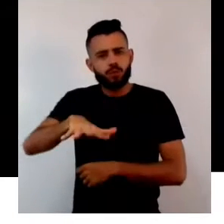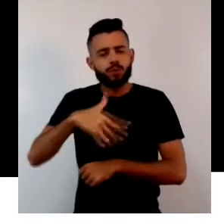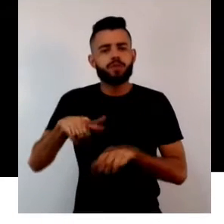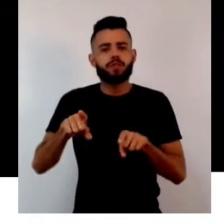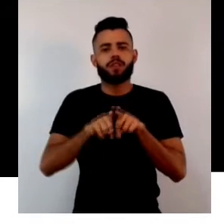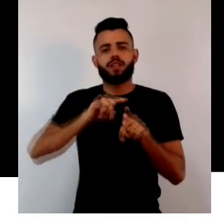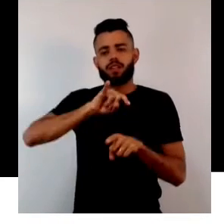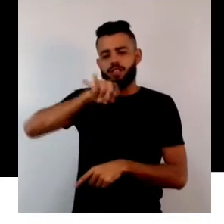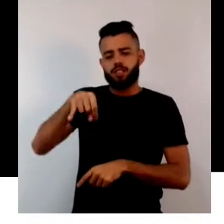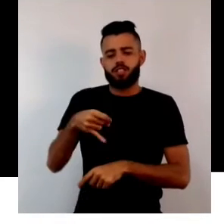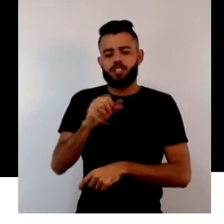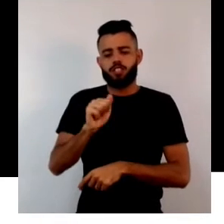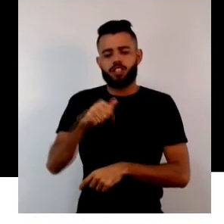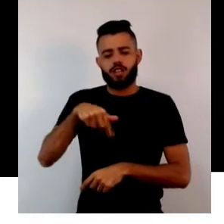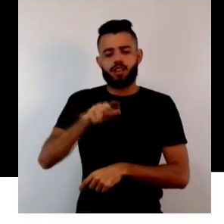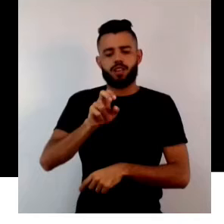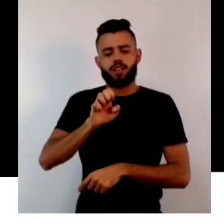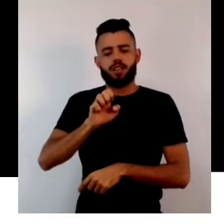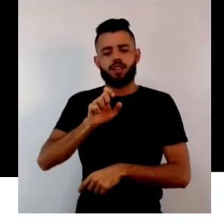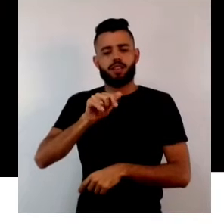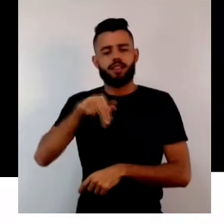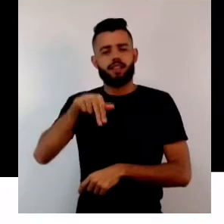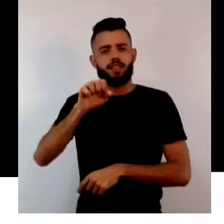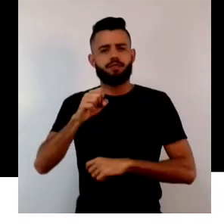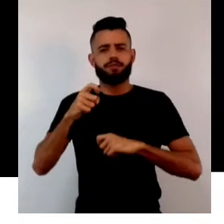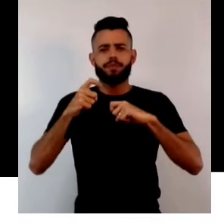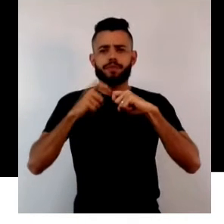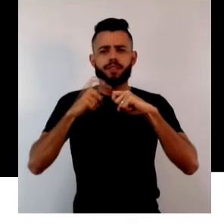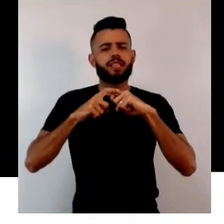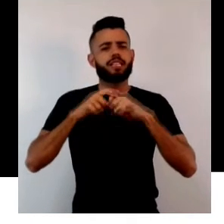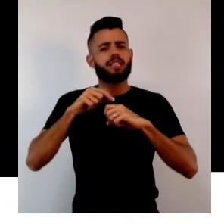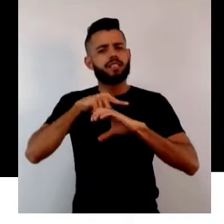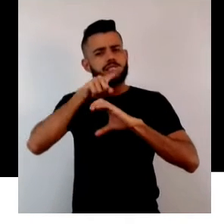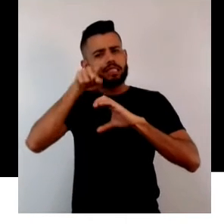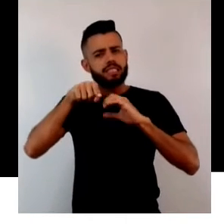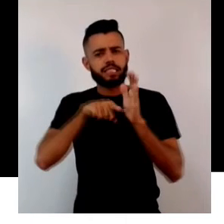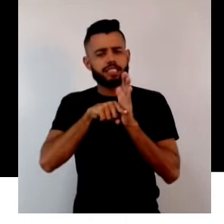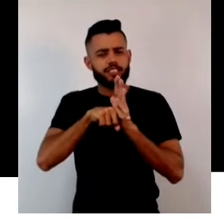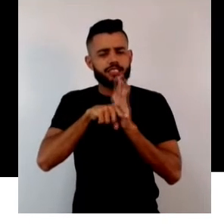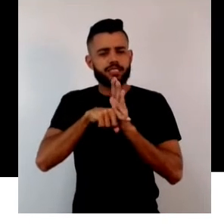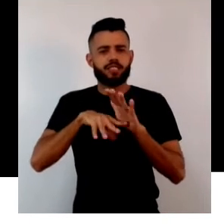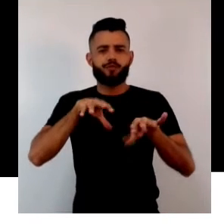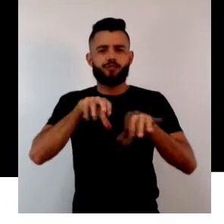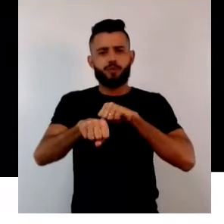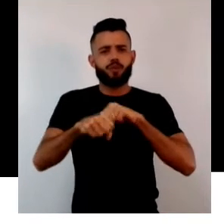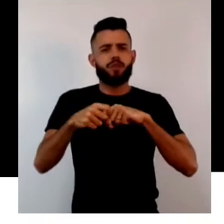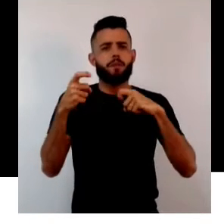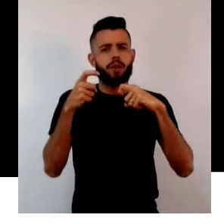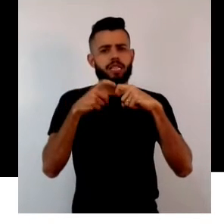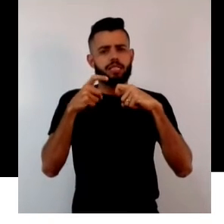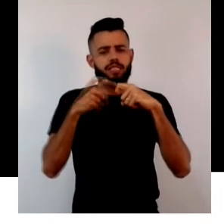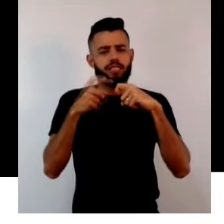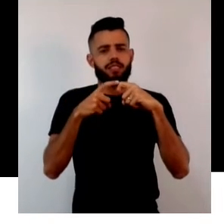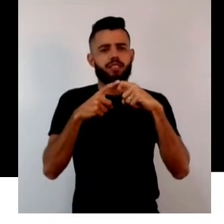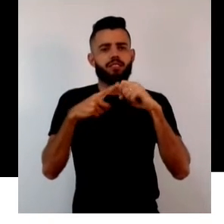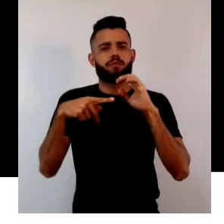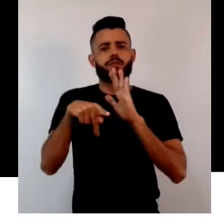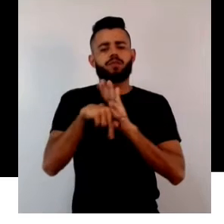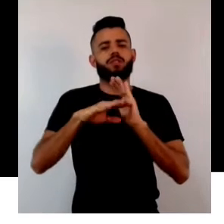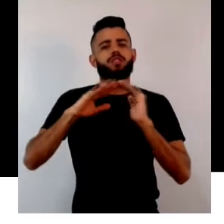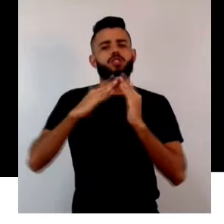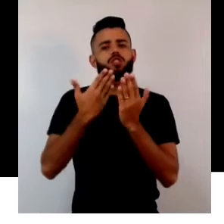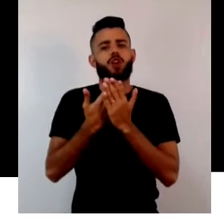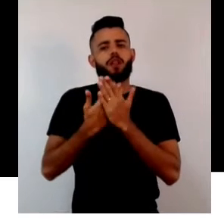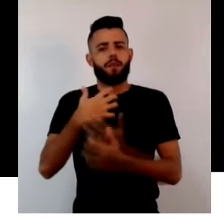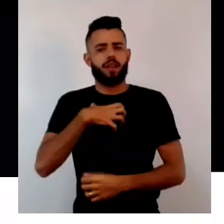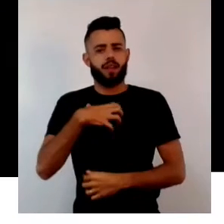Góes, que é biomédica e cientista. Ela se formou em medicina pela Escola Baiana de Medicina, doutora em patologia,